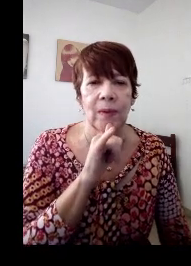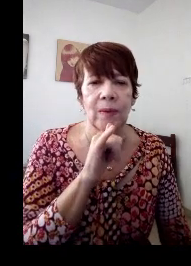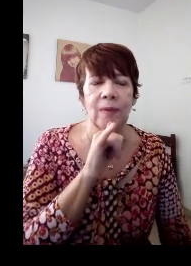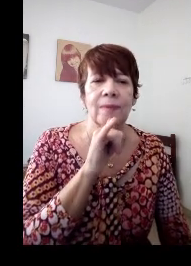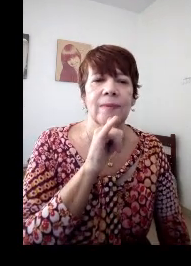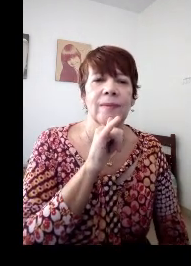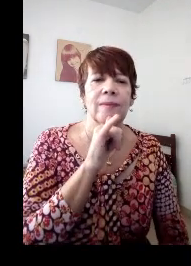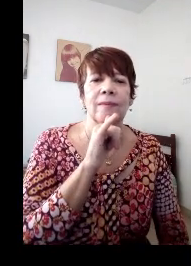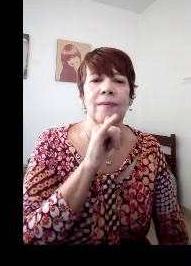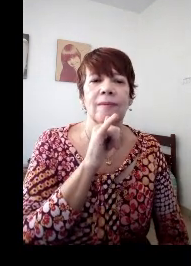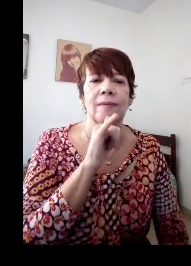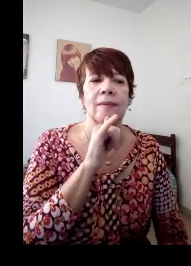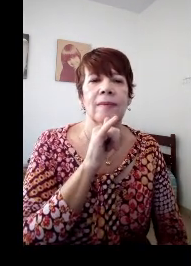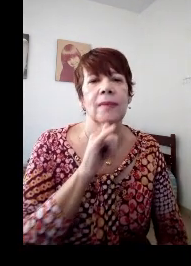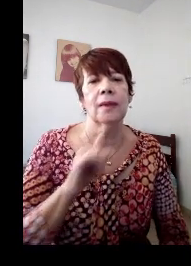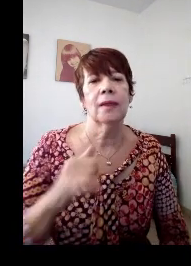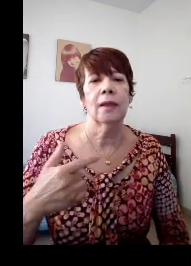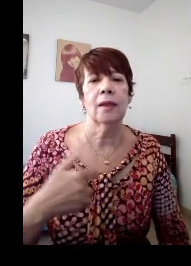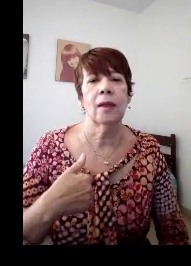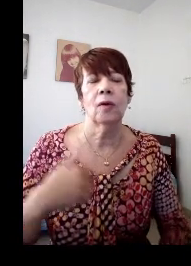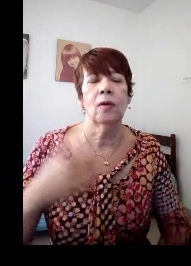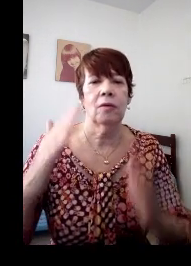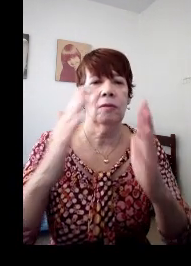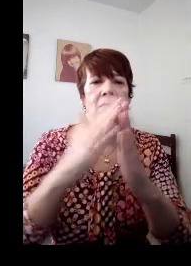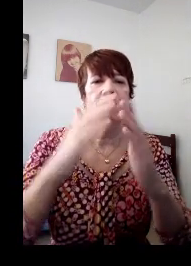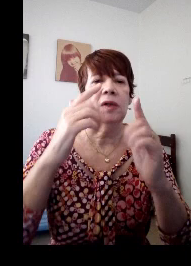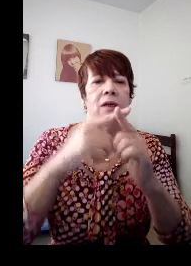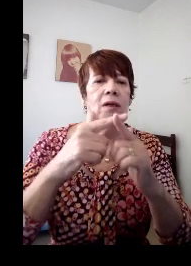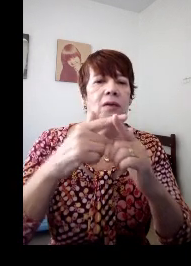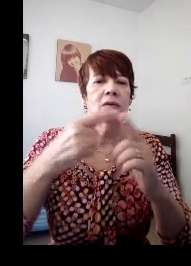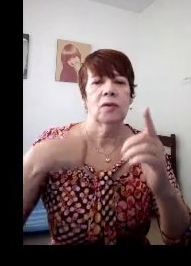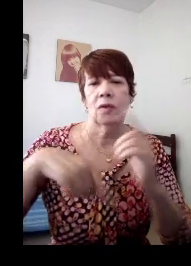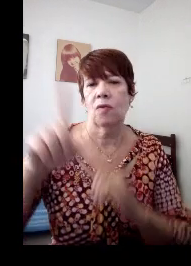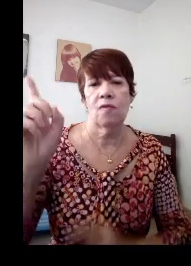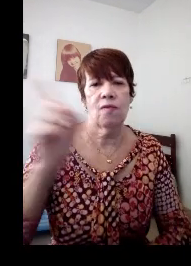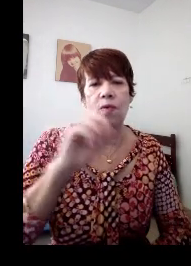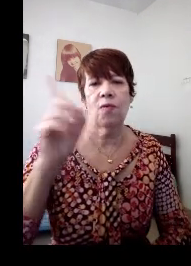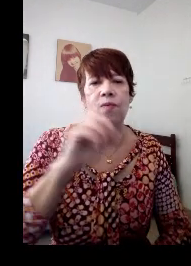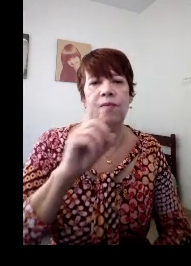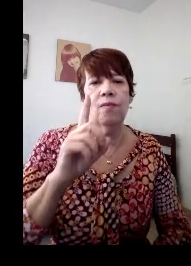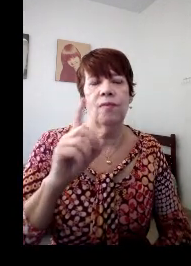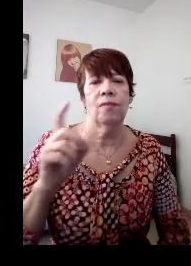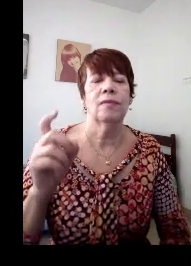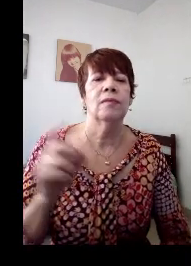eu não vou estar com os meus irmãos,